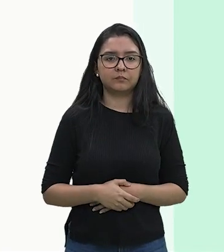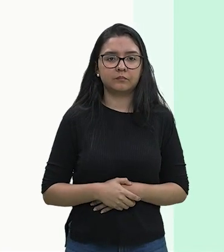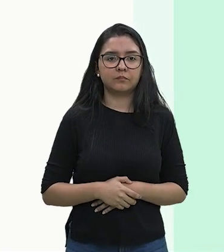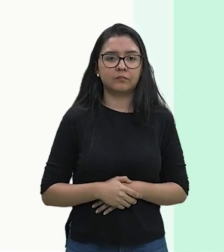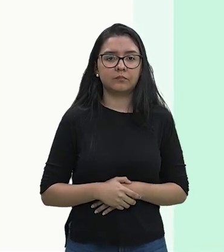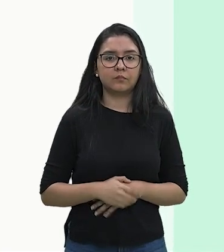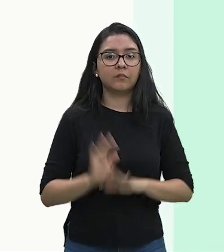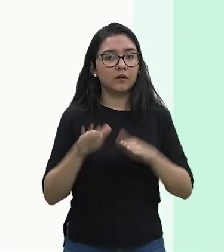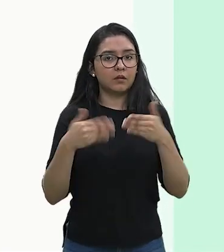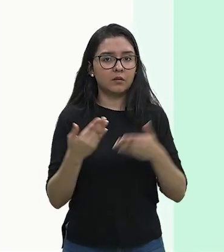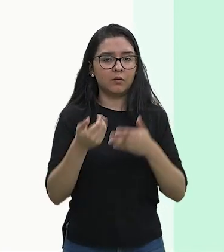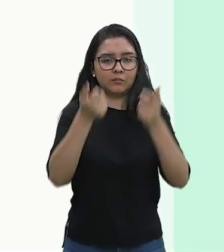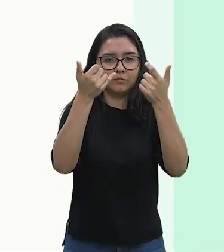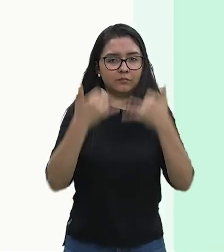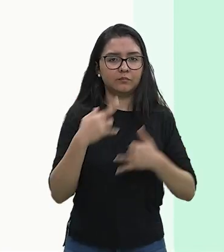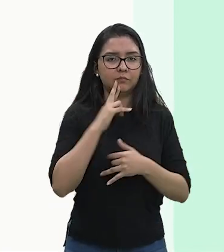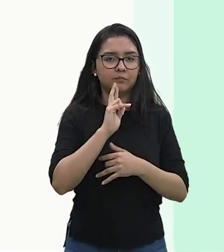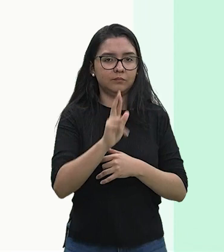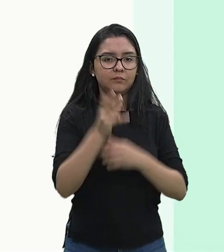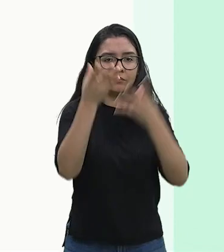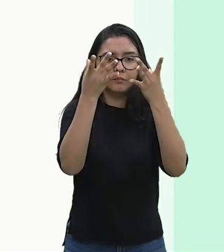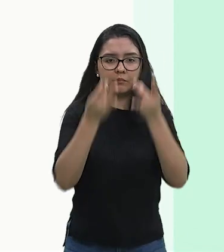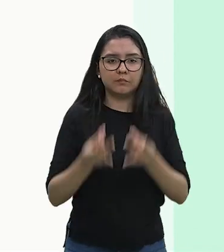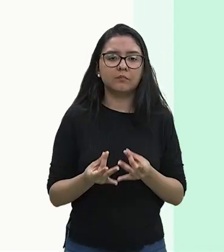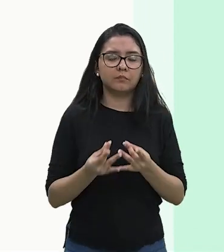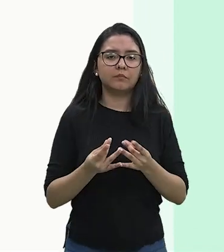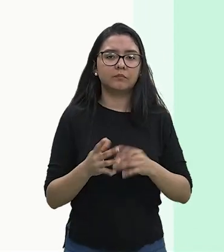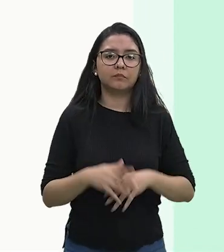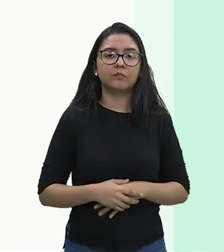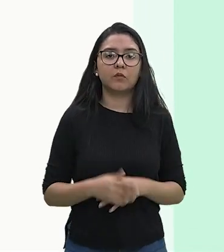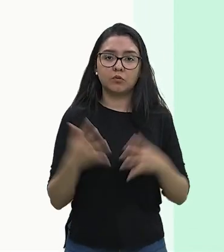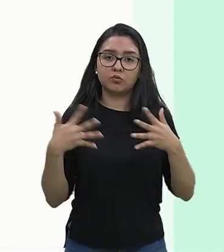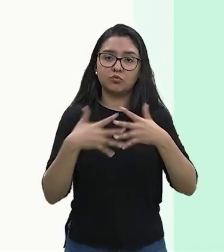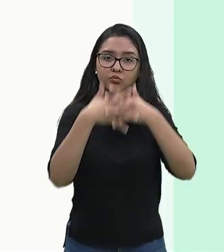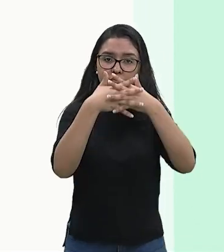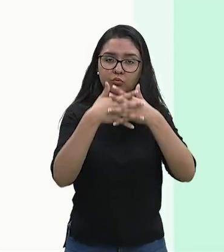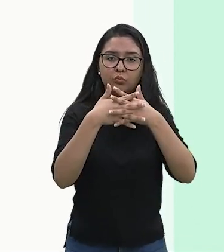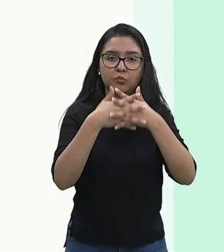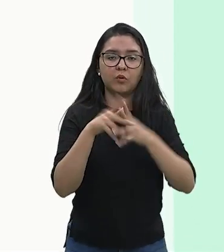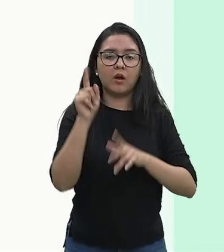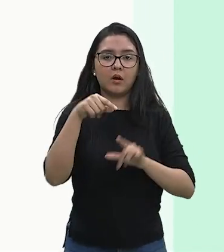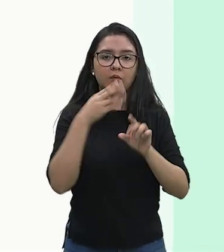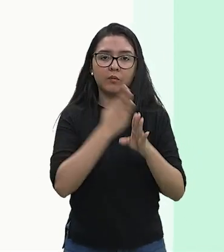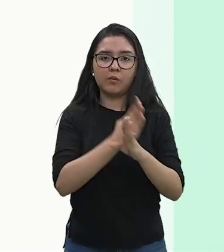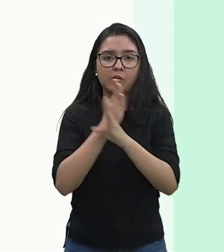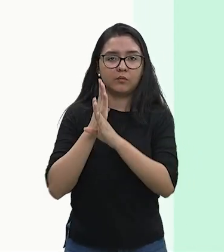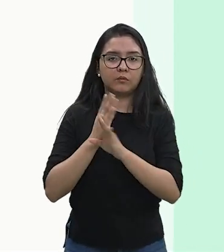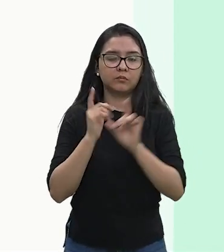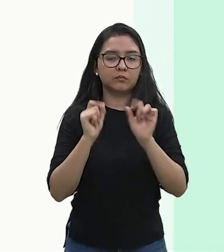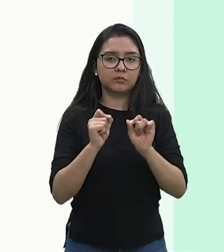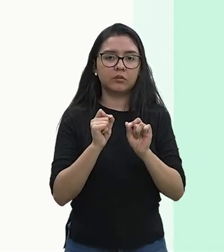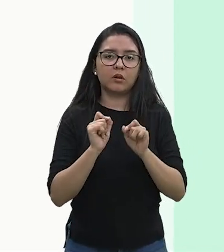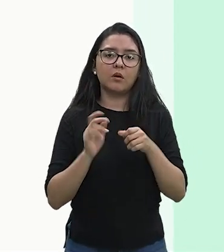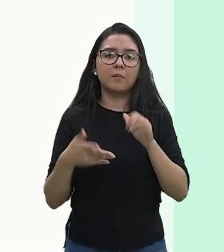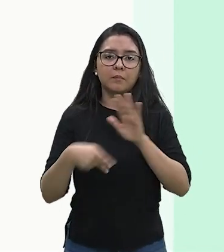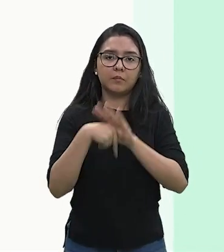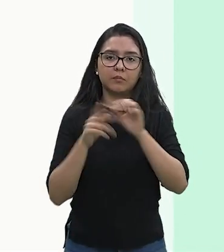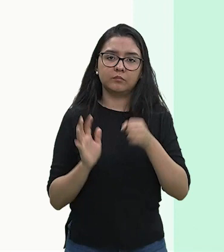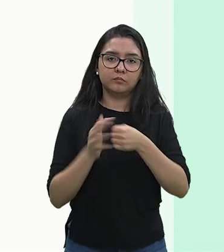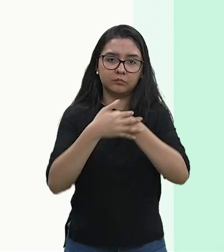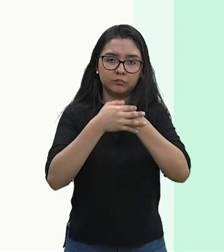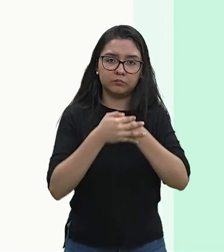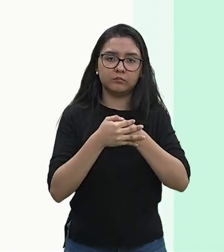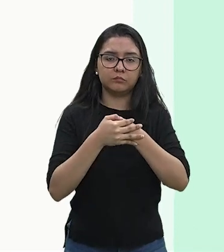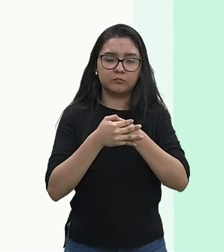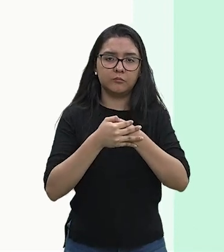conforme aí o nosso gabarito, o tecido muscular liso ou não estriado é encontrado na formação da parede de alguns órgãos